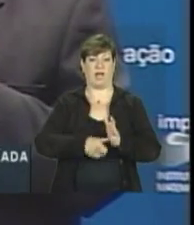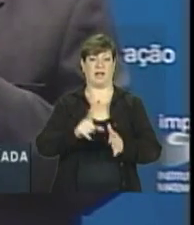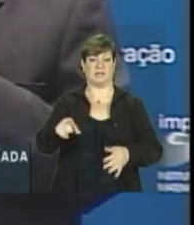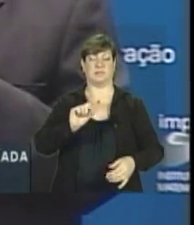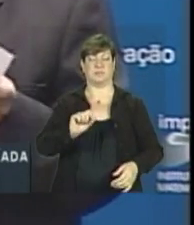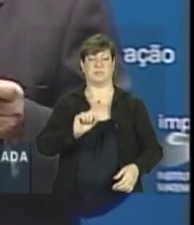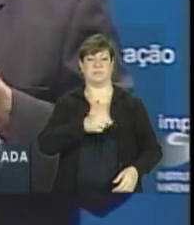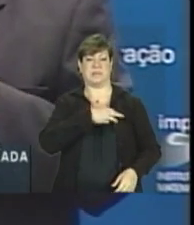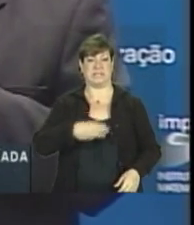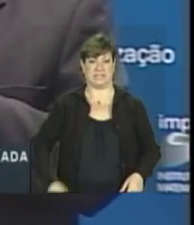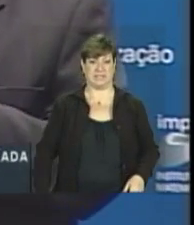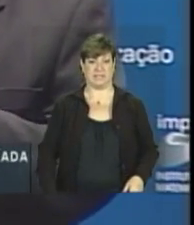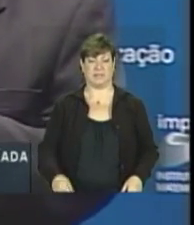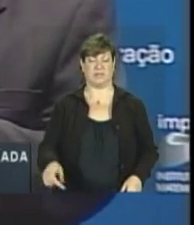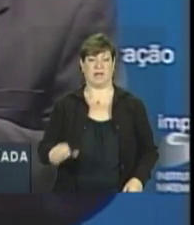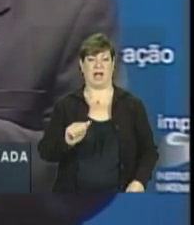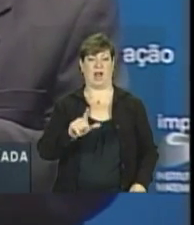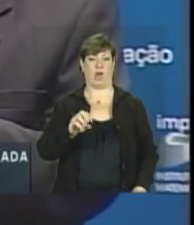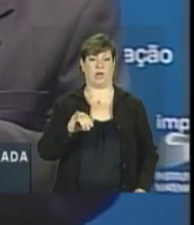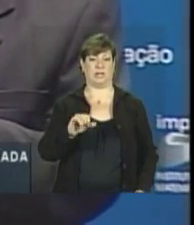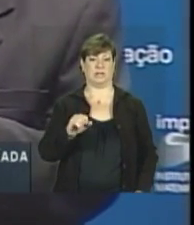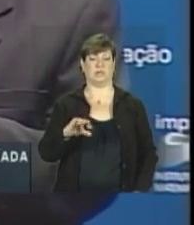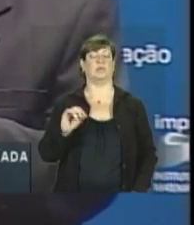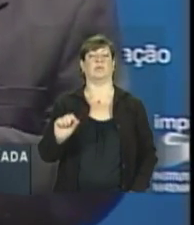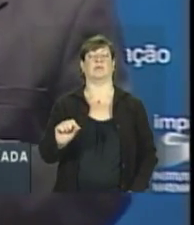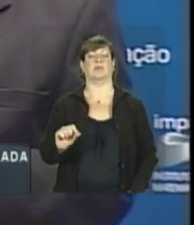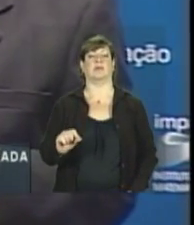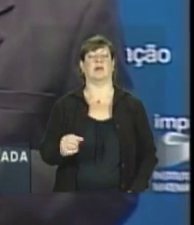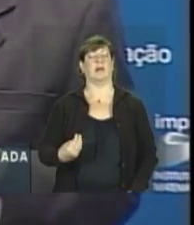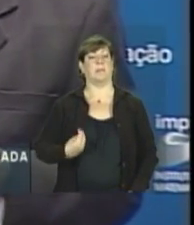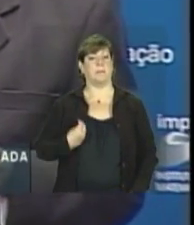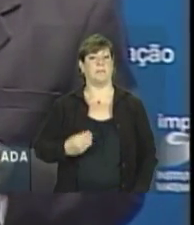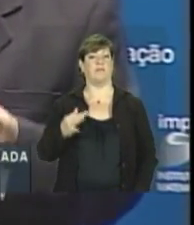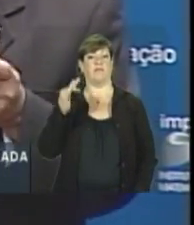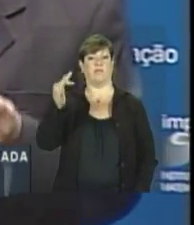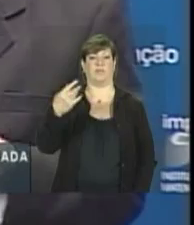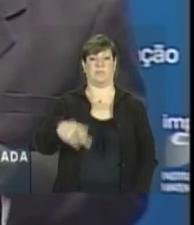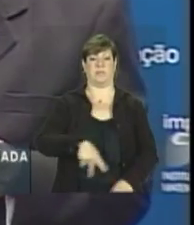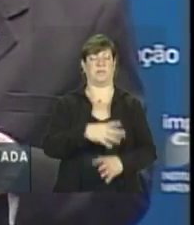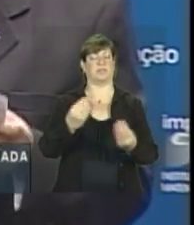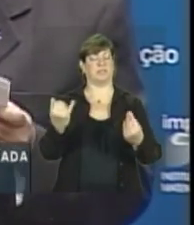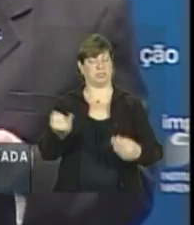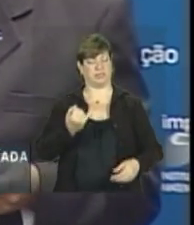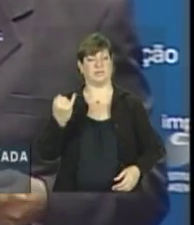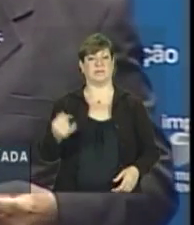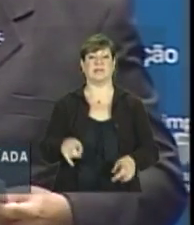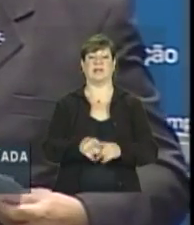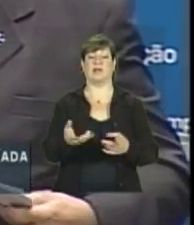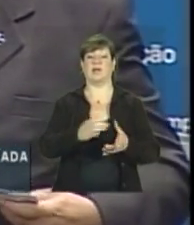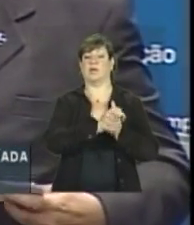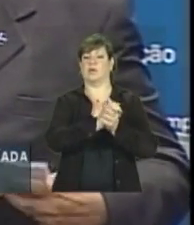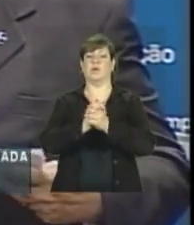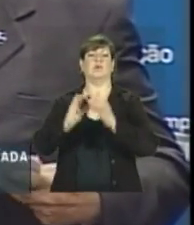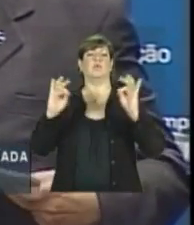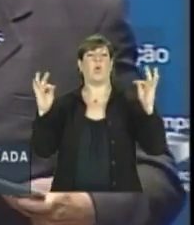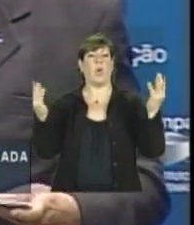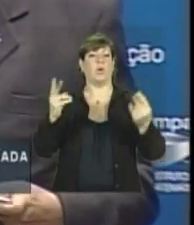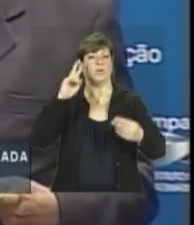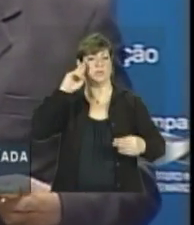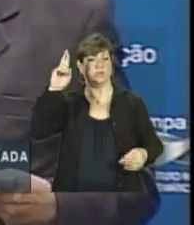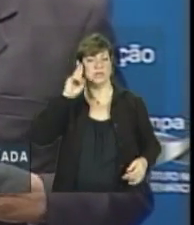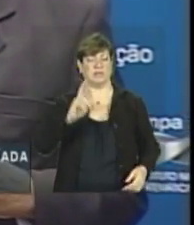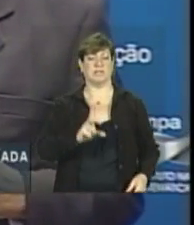Mercadante, é tão importante para a vida futura do país. E quero saudar também todos os diretores de